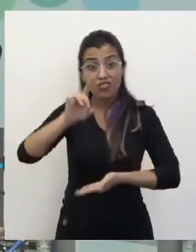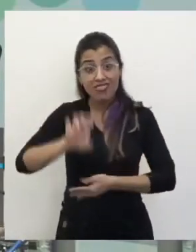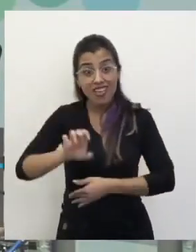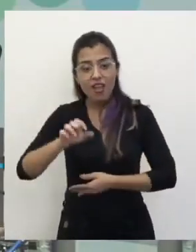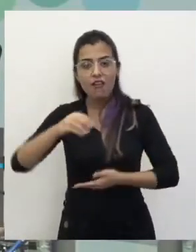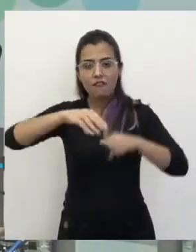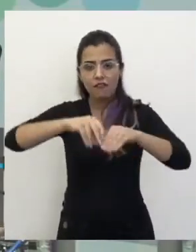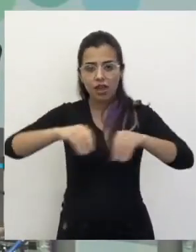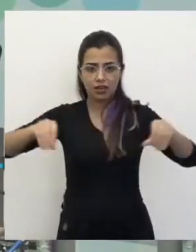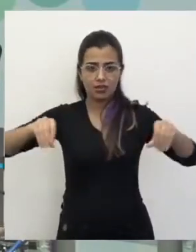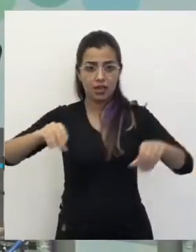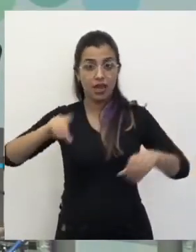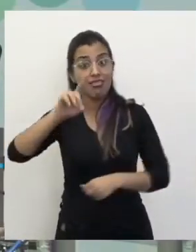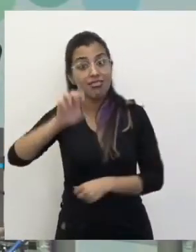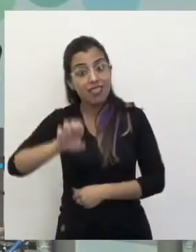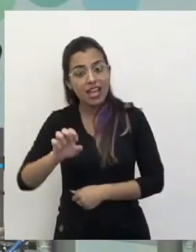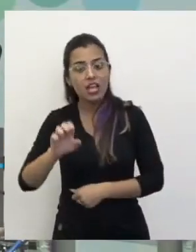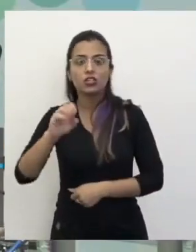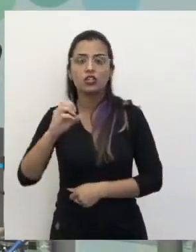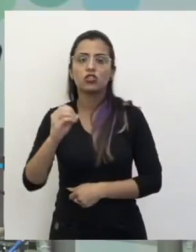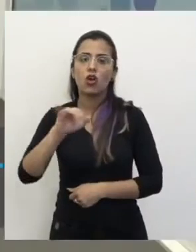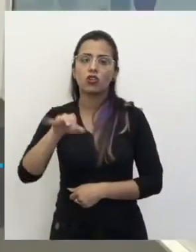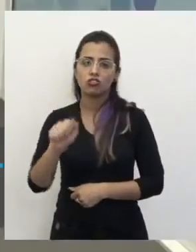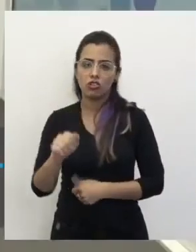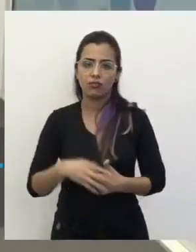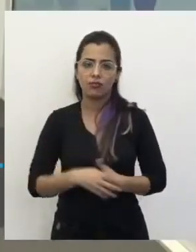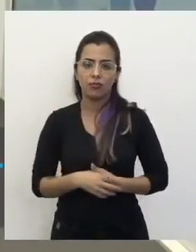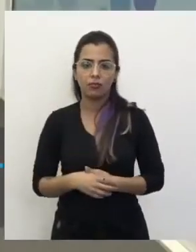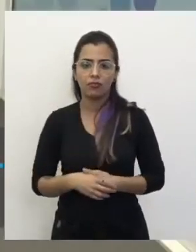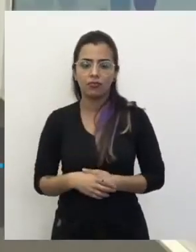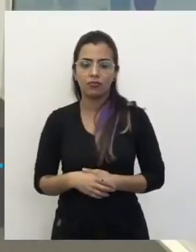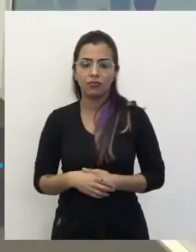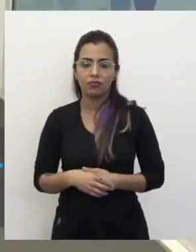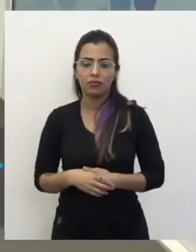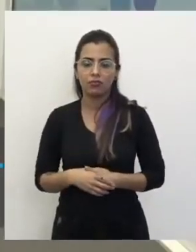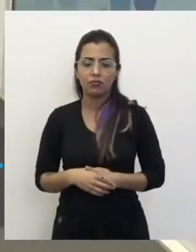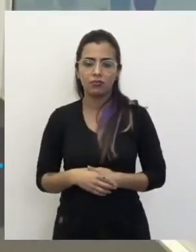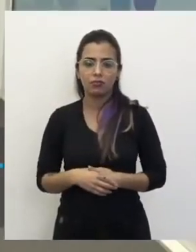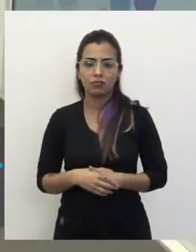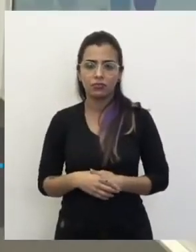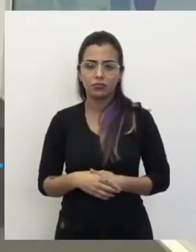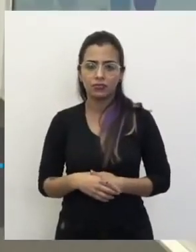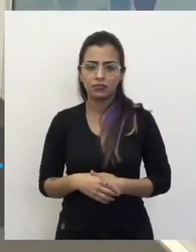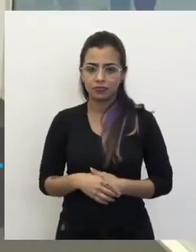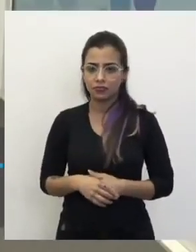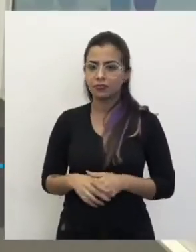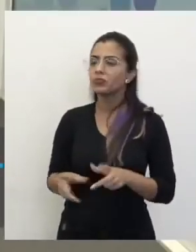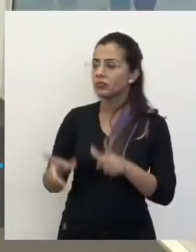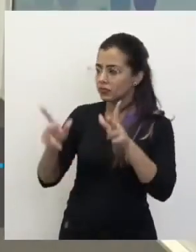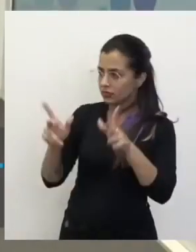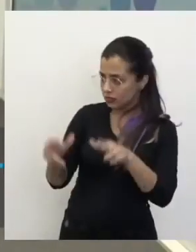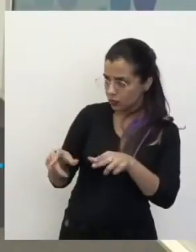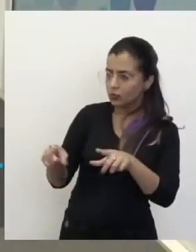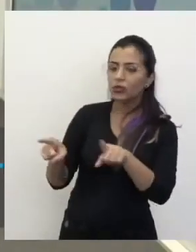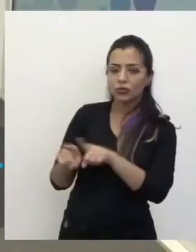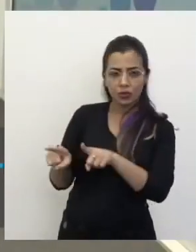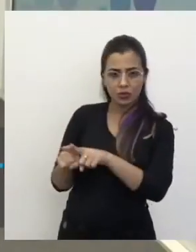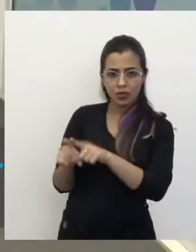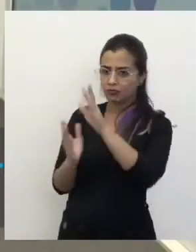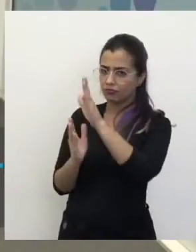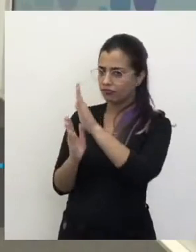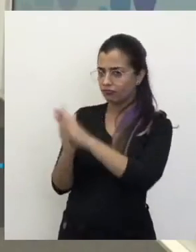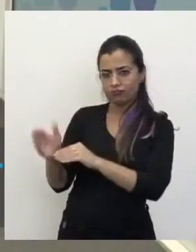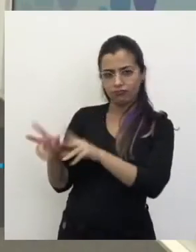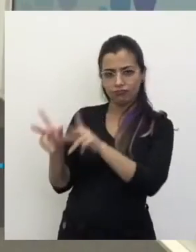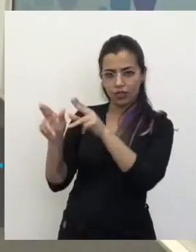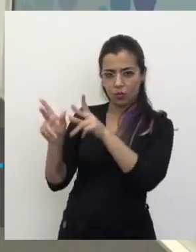Ah, legal, legal. Tem mais algum diferente, Mauro? O Erasmo come na mesa um prato de farinha de soja. O Tá tudo igual. Isso aí